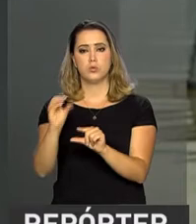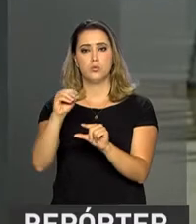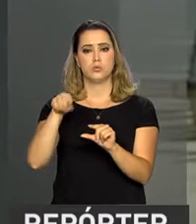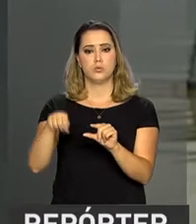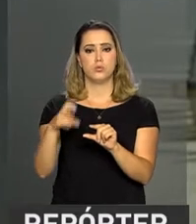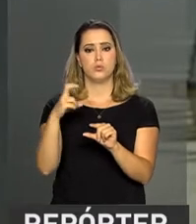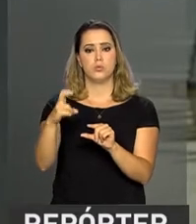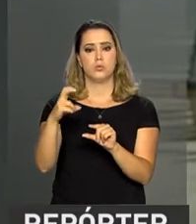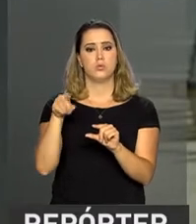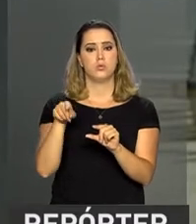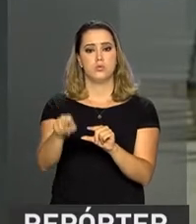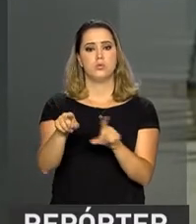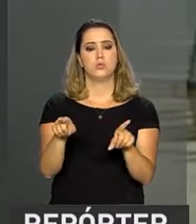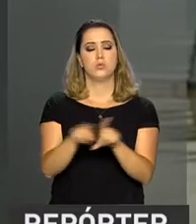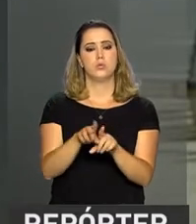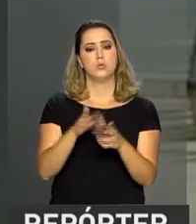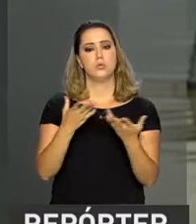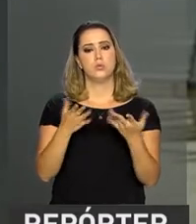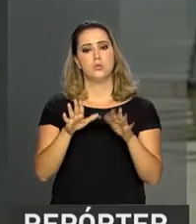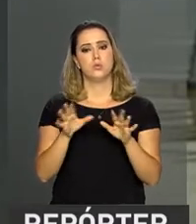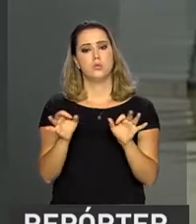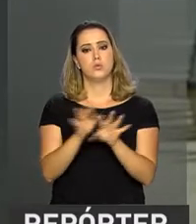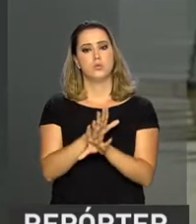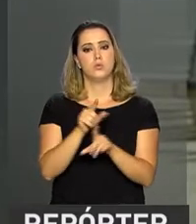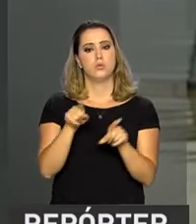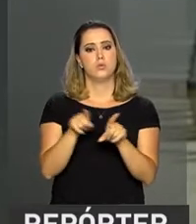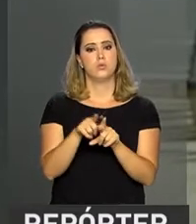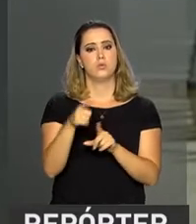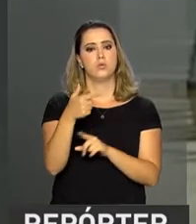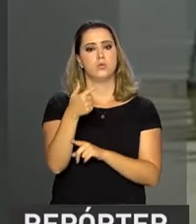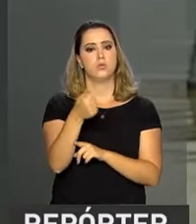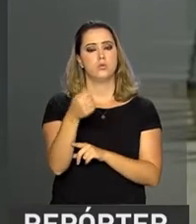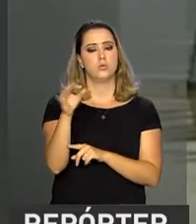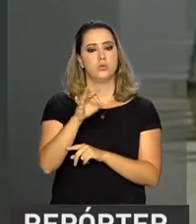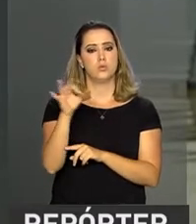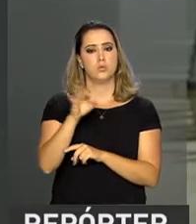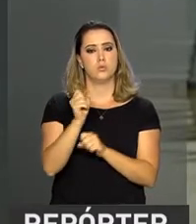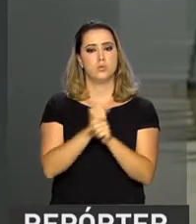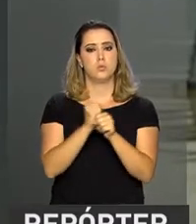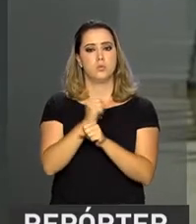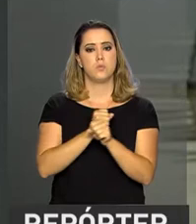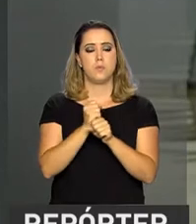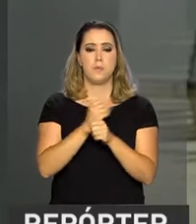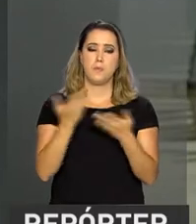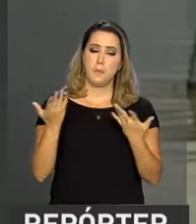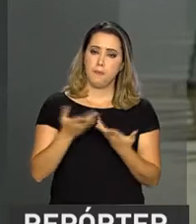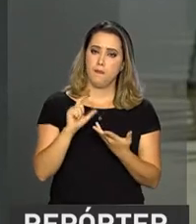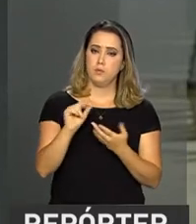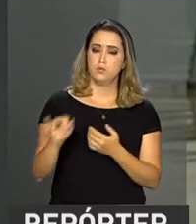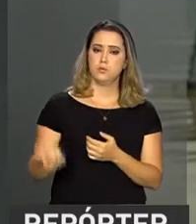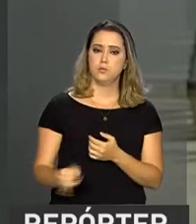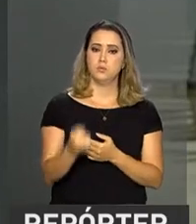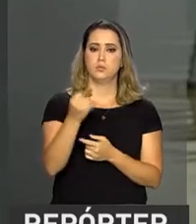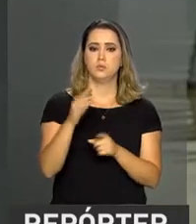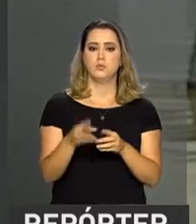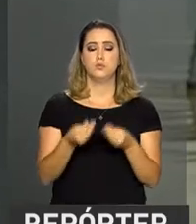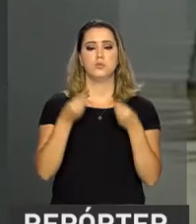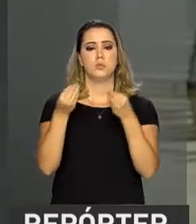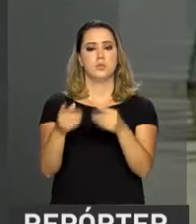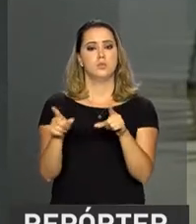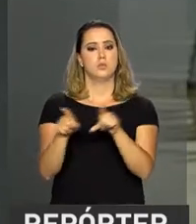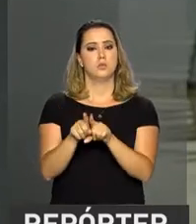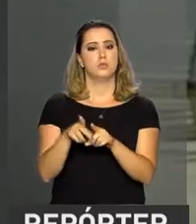ponto assim a taxa terminaria 2017 em 7% ao ano esse patamar de juro traz de forma